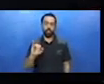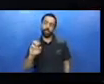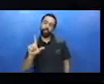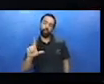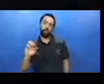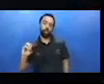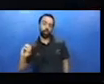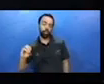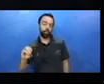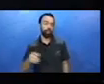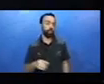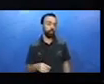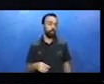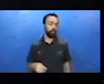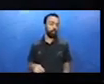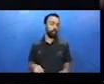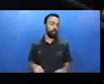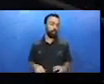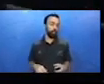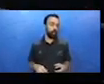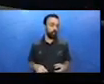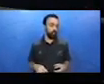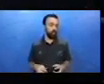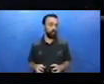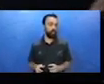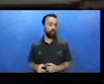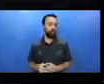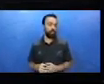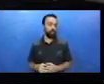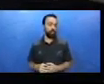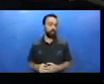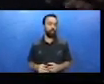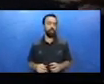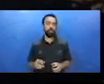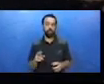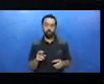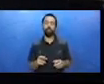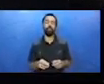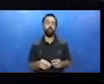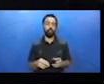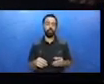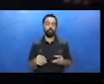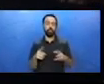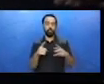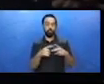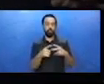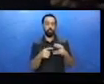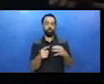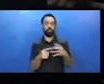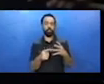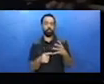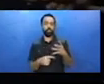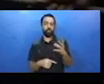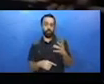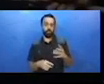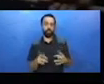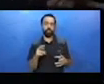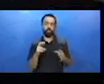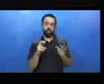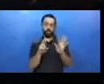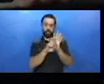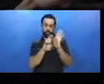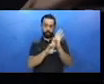prova para que caracterize esse tipo de nado. Então, eles têm regras que definem a forma de como o nadador deve se movimentar dentro da